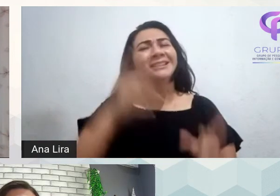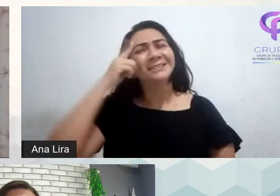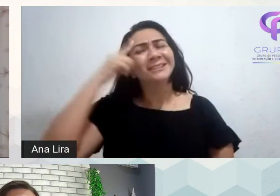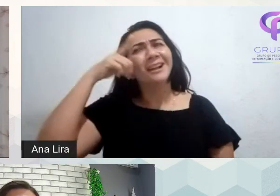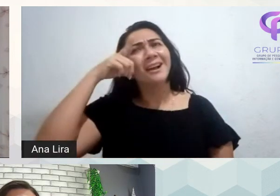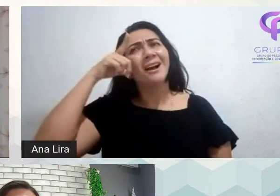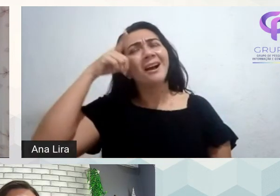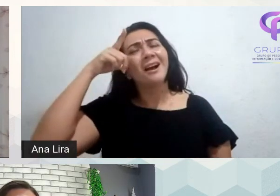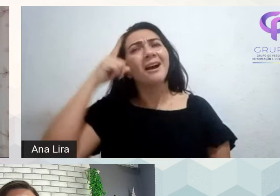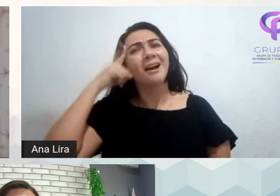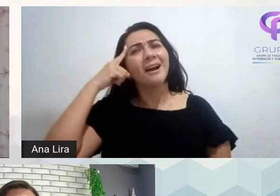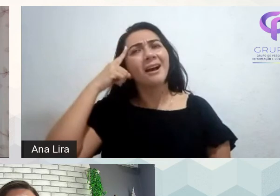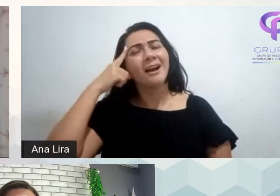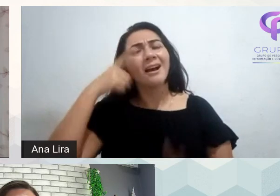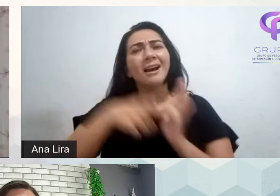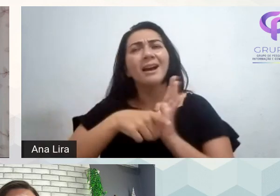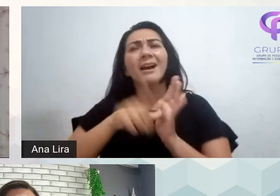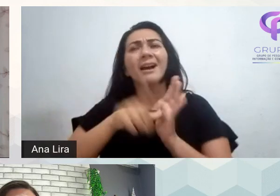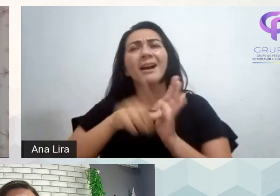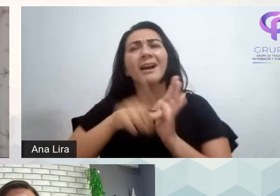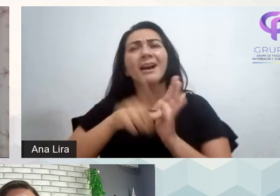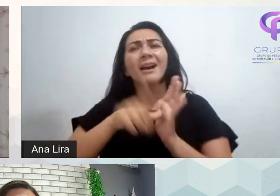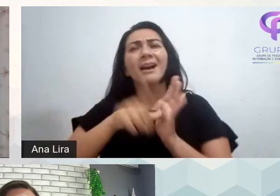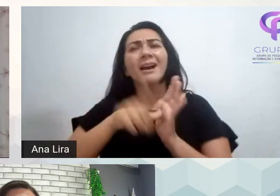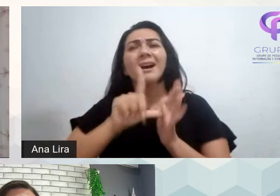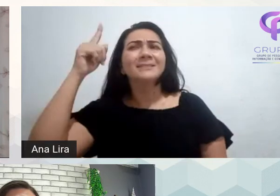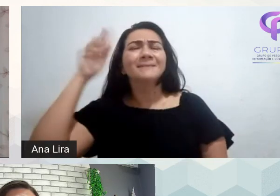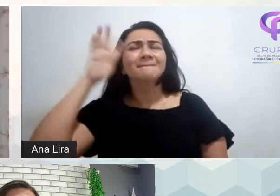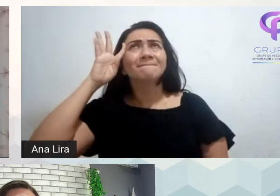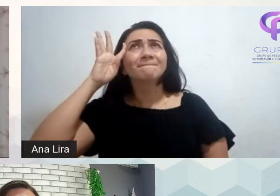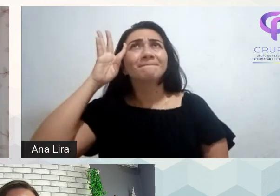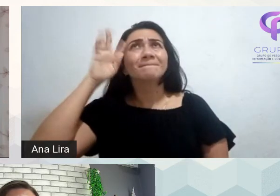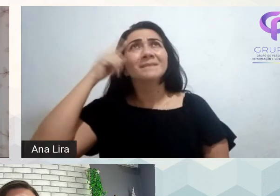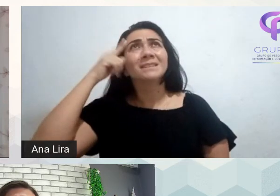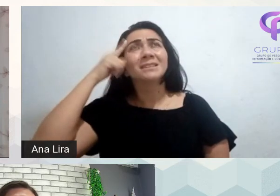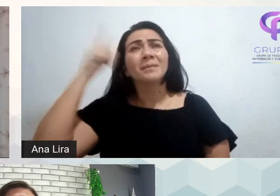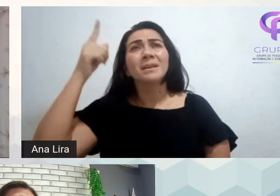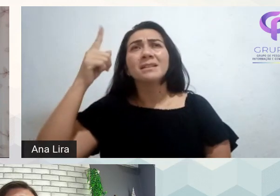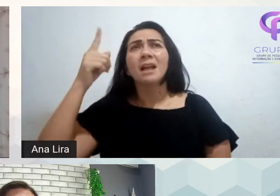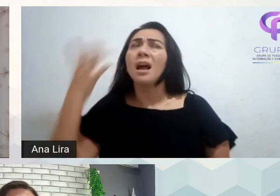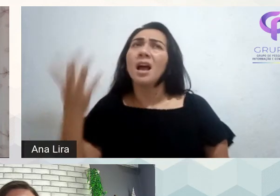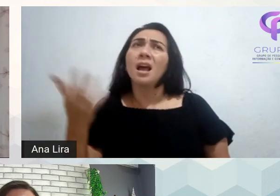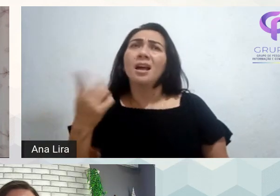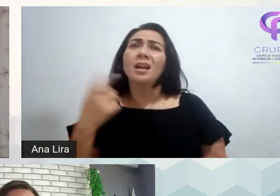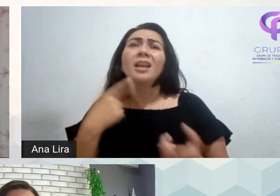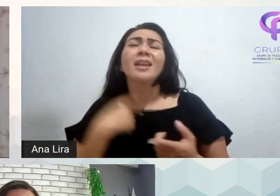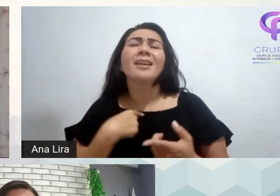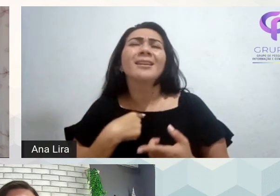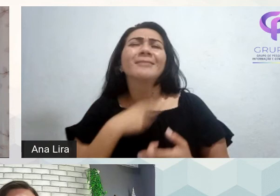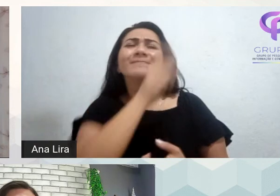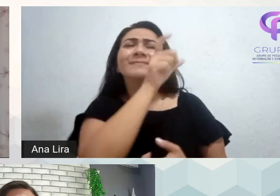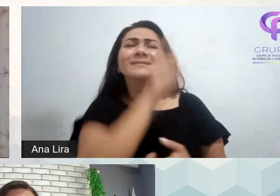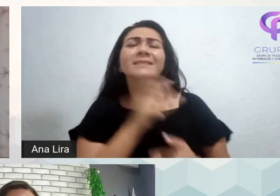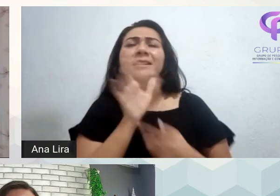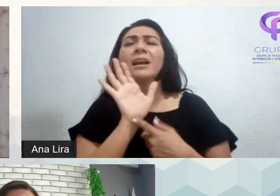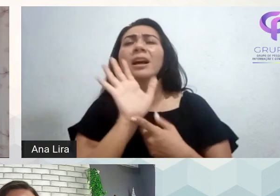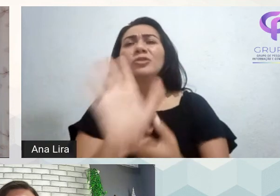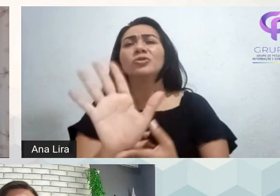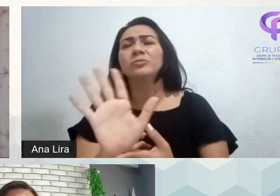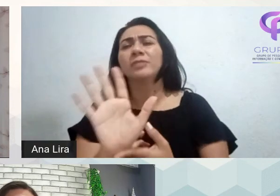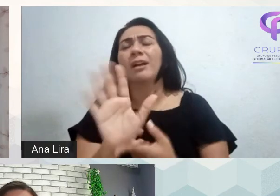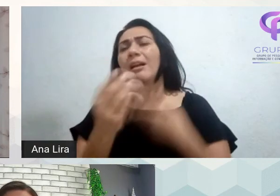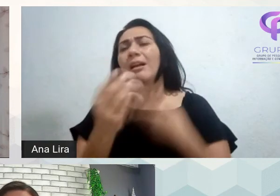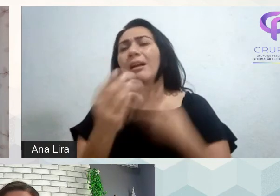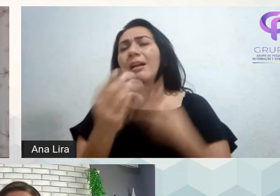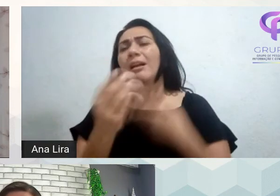justamente essa, assim, qual é no que eu estou agregando, né? Qual é o valor de tudo isso? Será que o